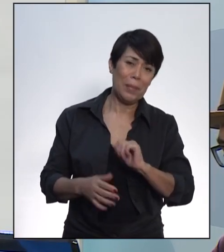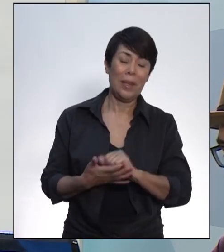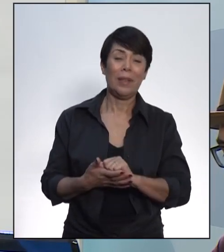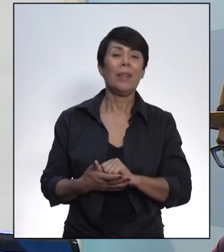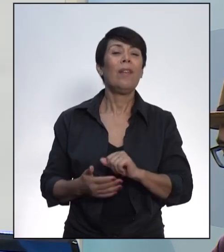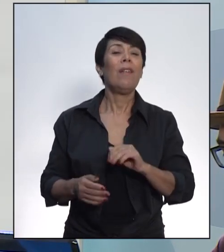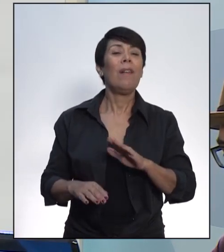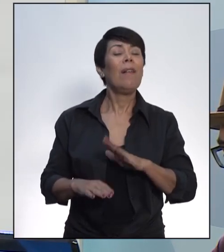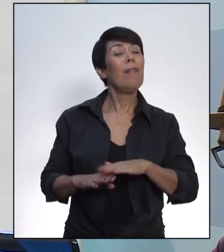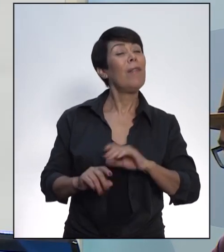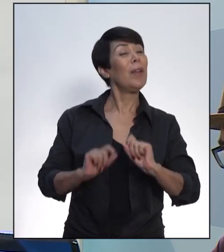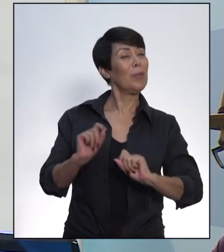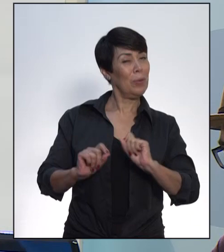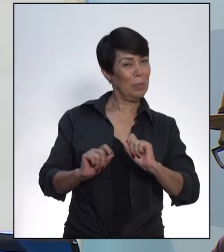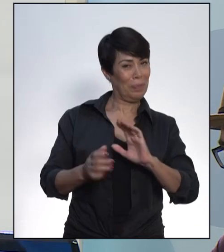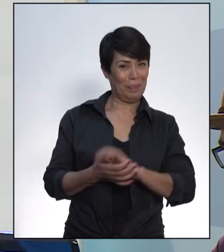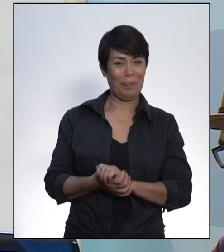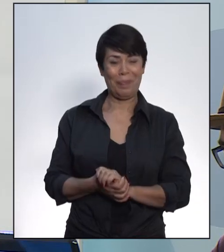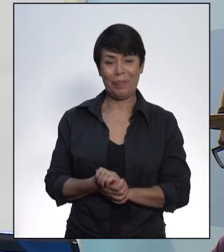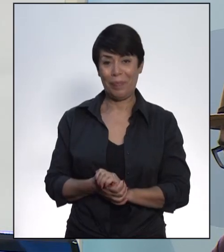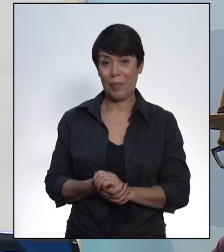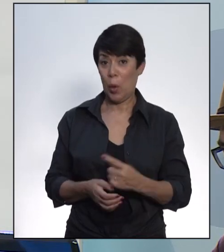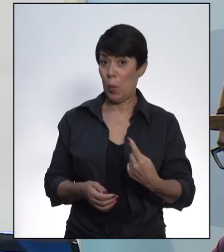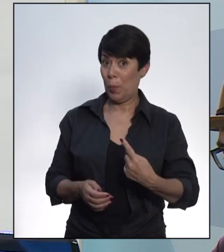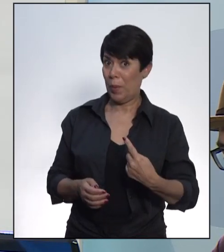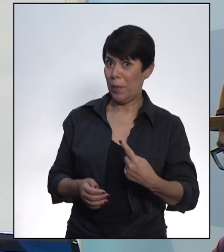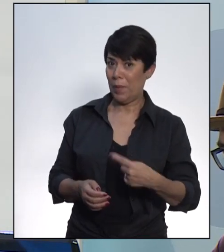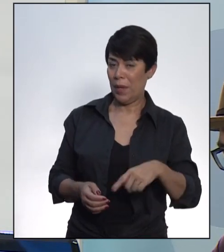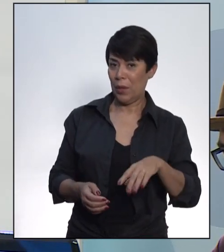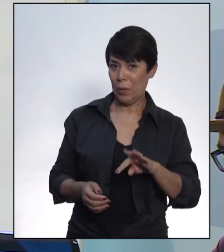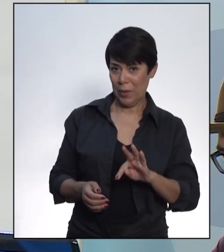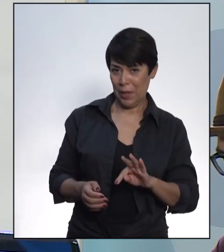eu faço? De novo, pego o primeiro termo,